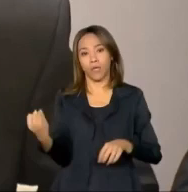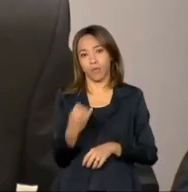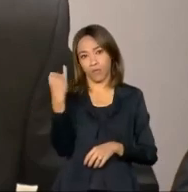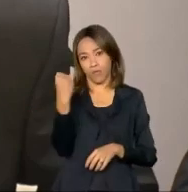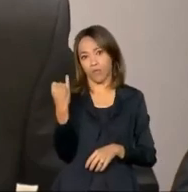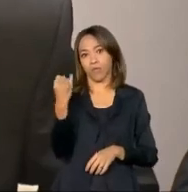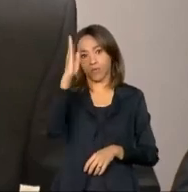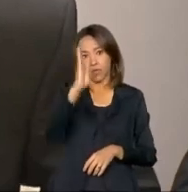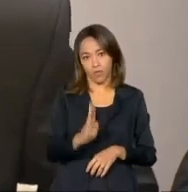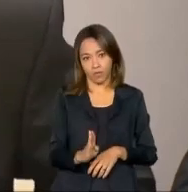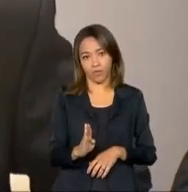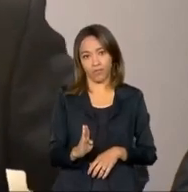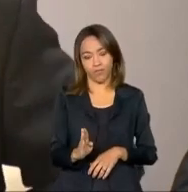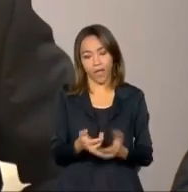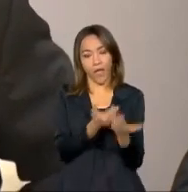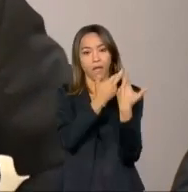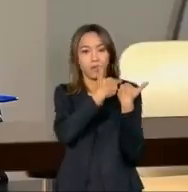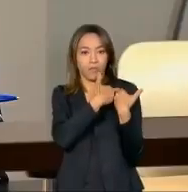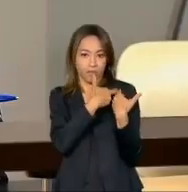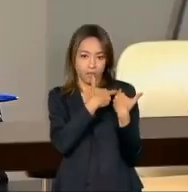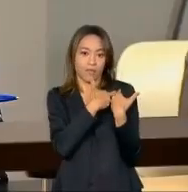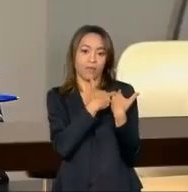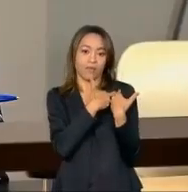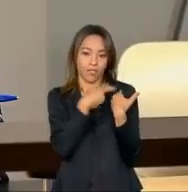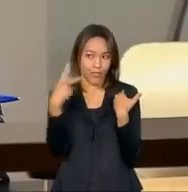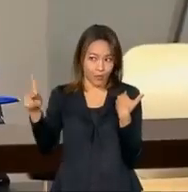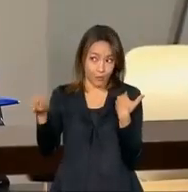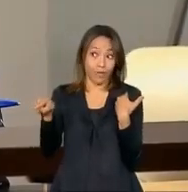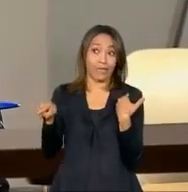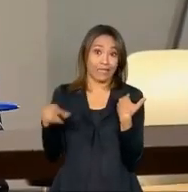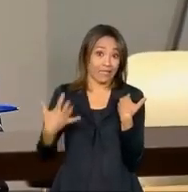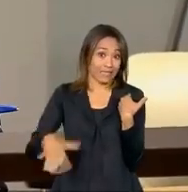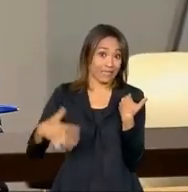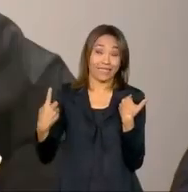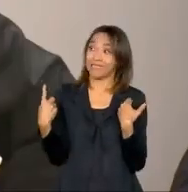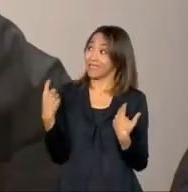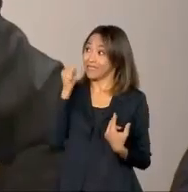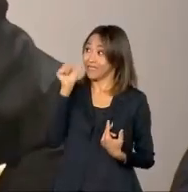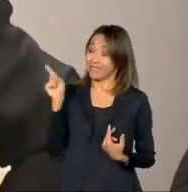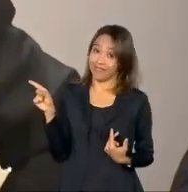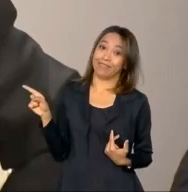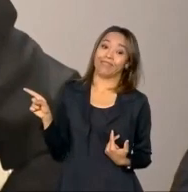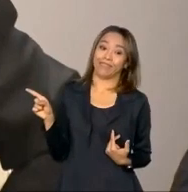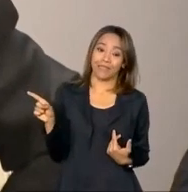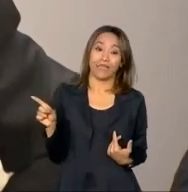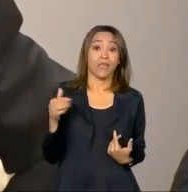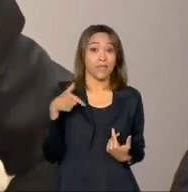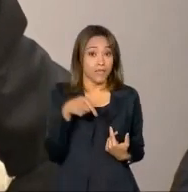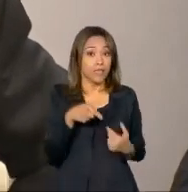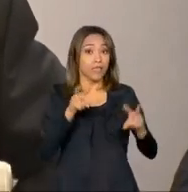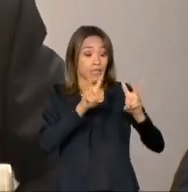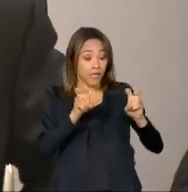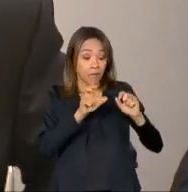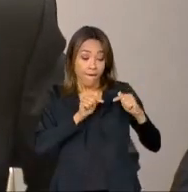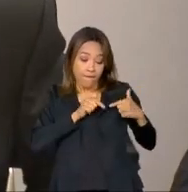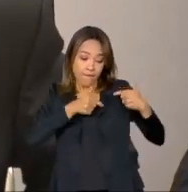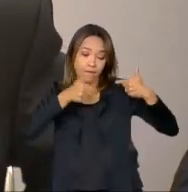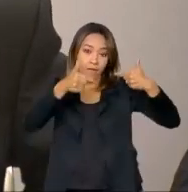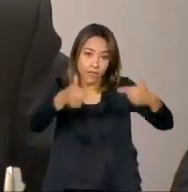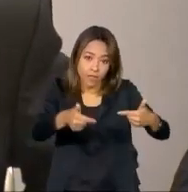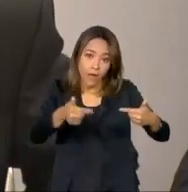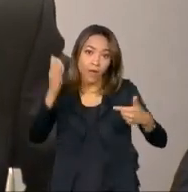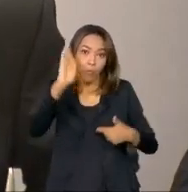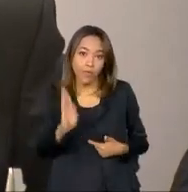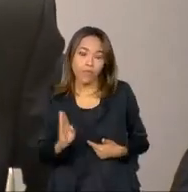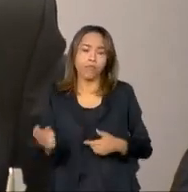país. Sua responsabilidade é grande. Se essa pauta avançar, o Brasil vai ter